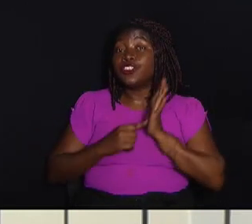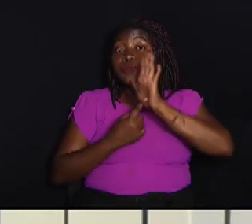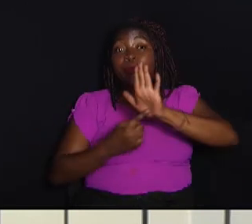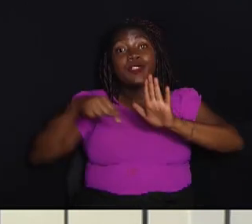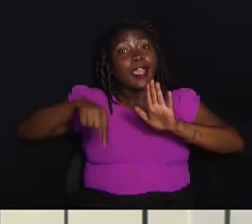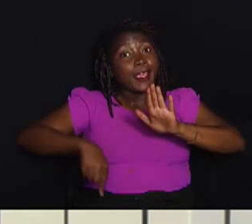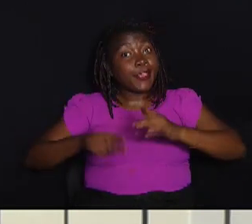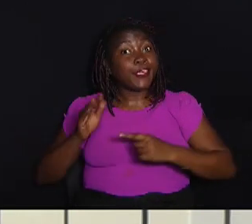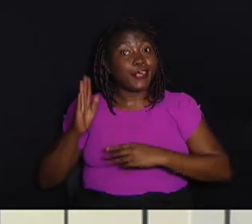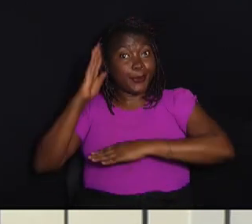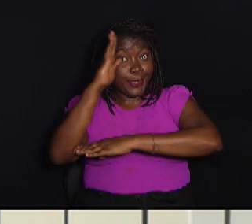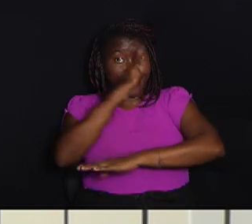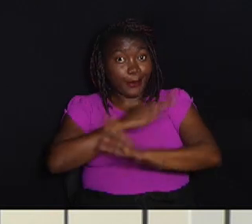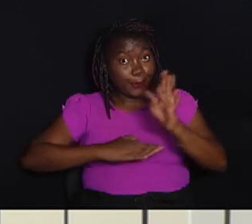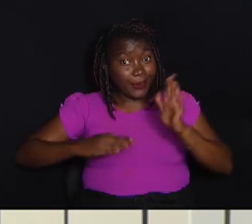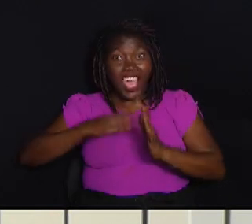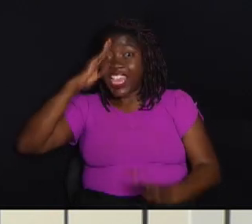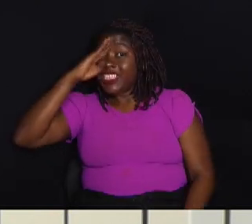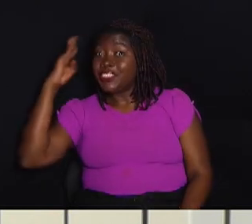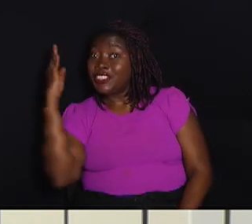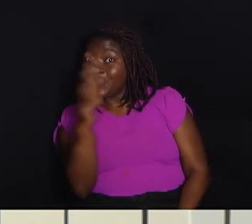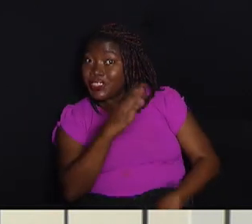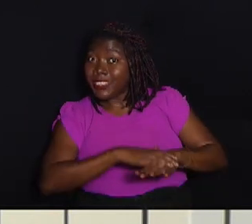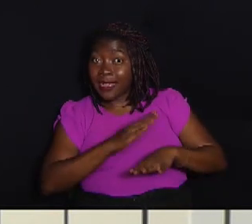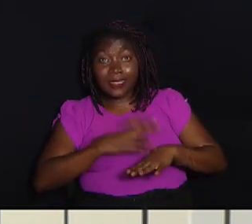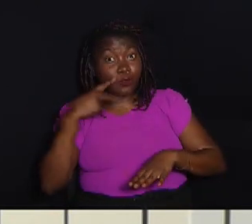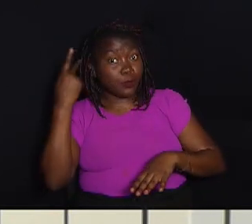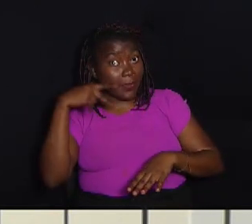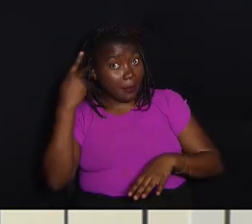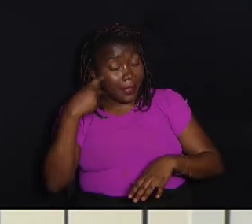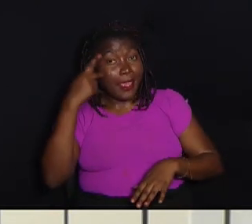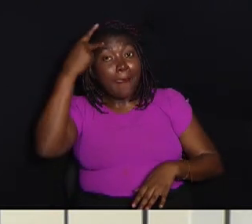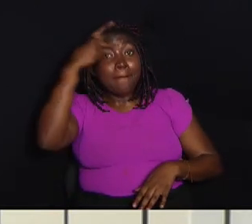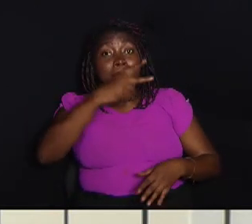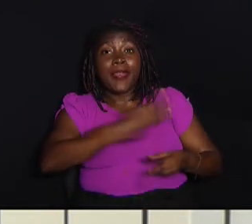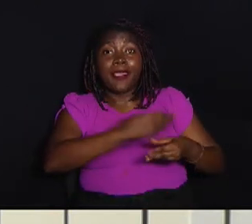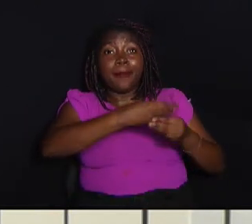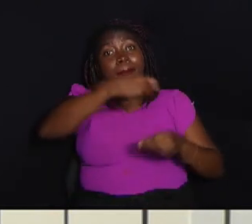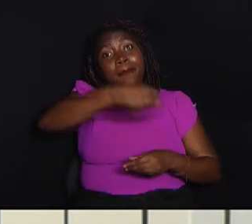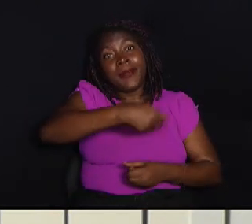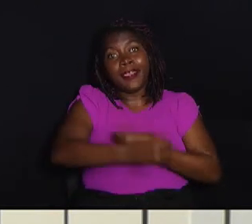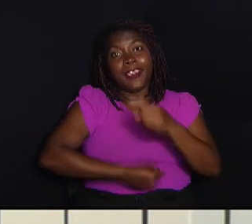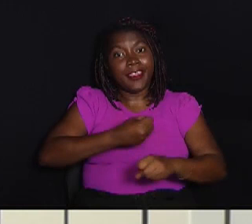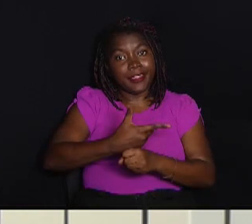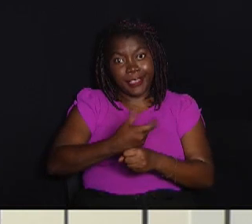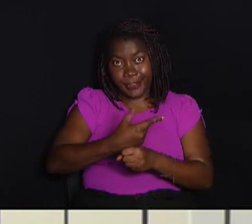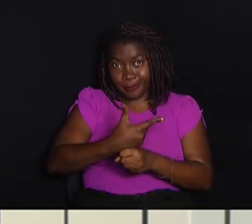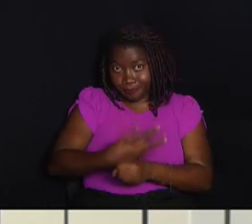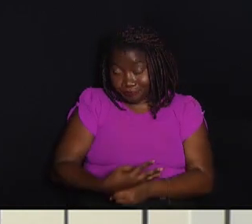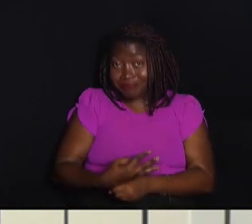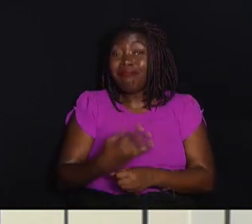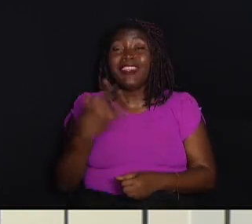Total A destinação que os parlamentares deram para as emendas em positivas de 2024 a vereadora Guida